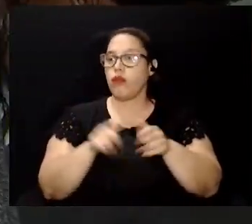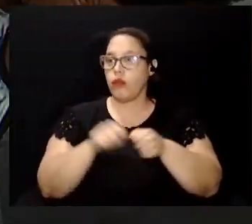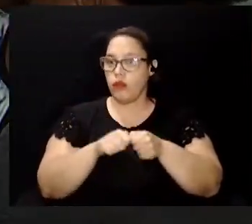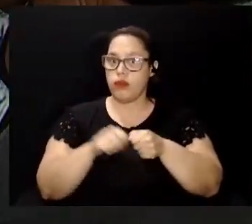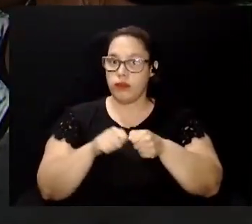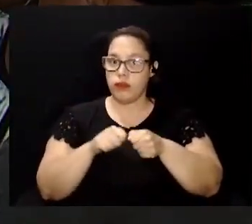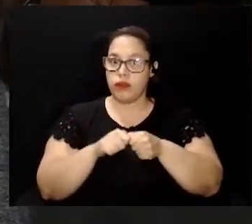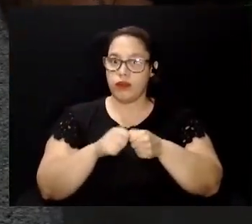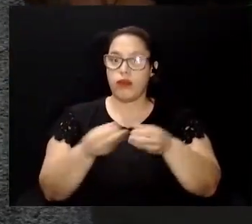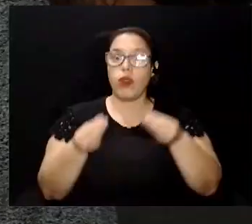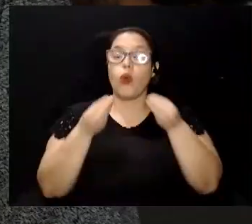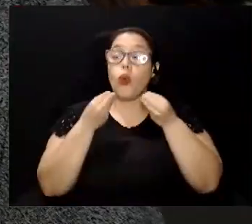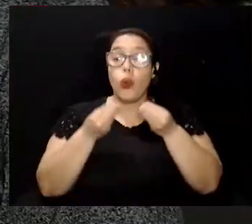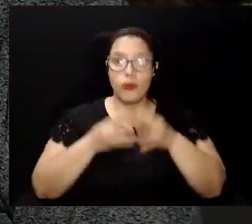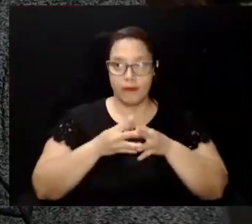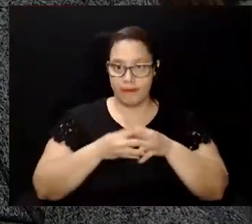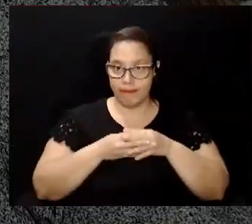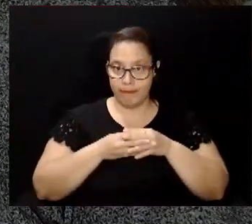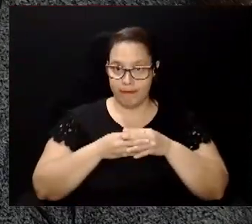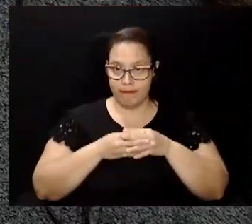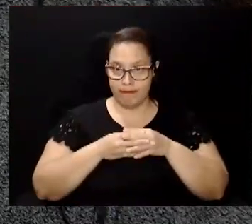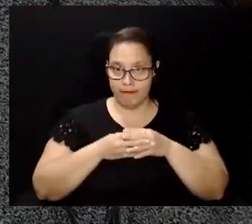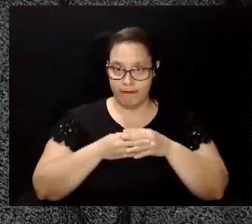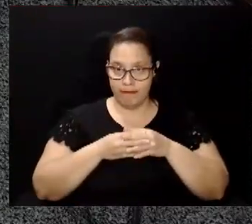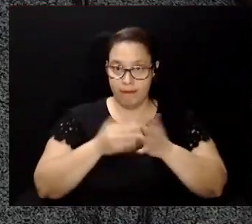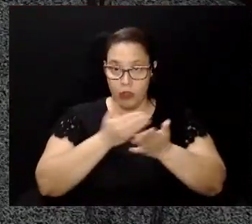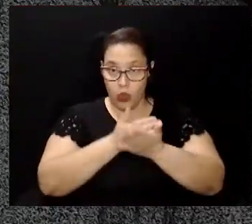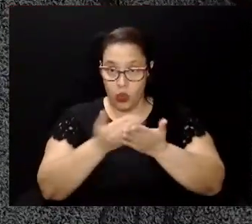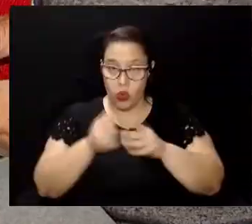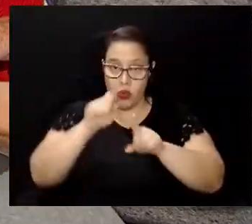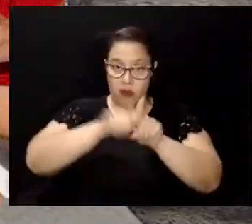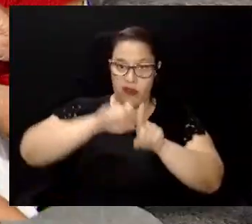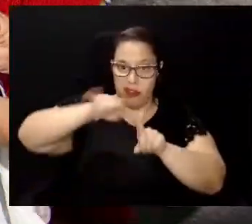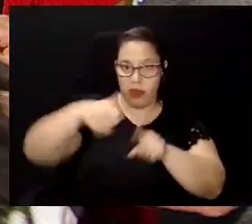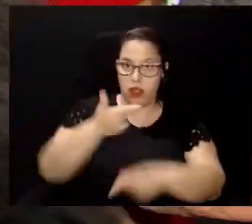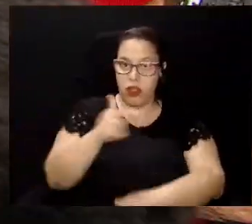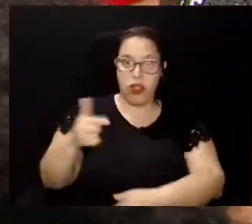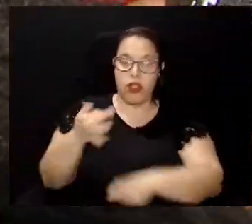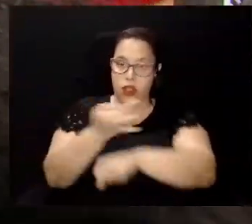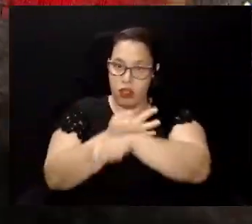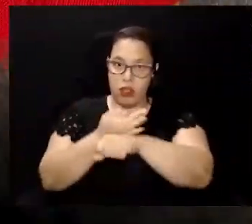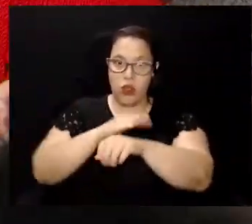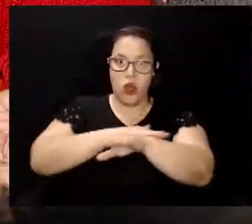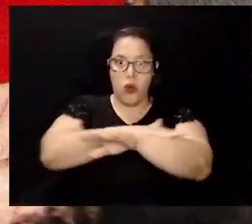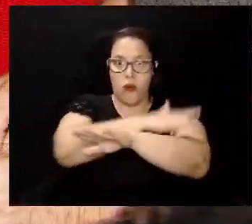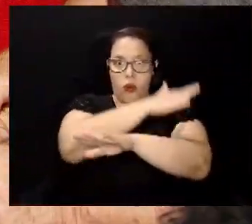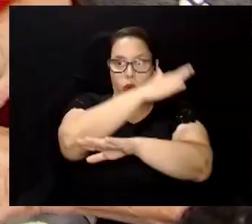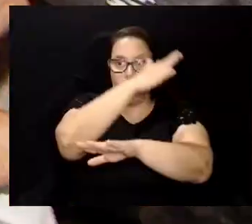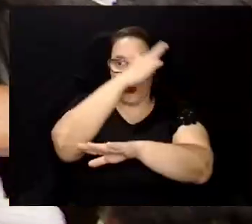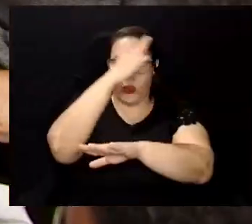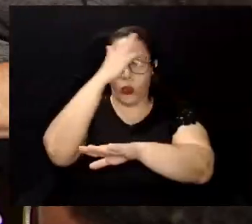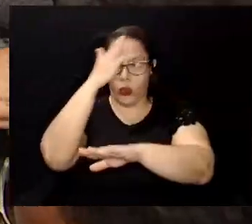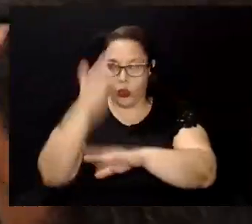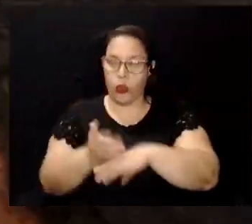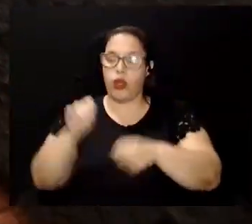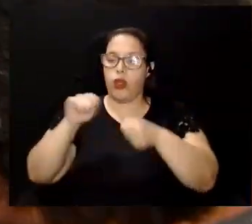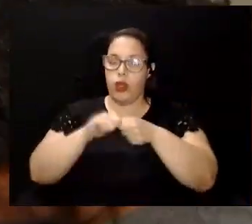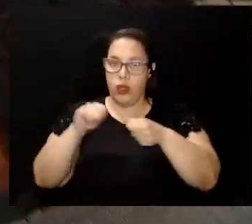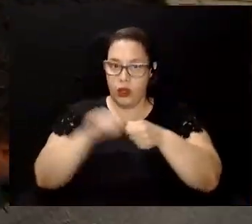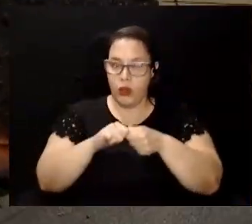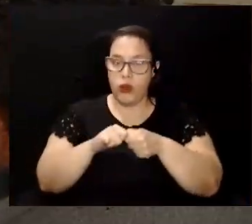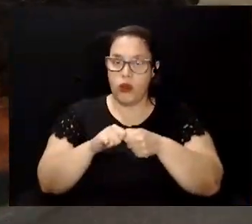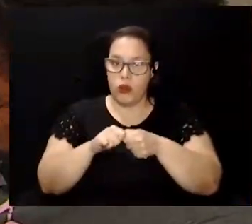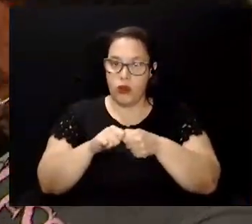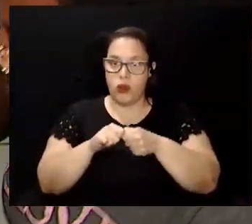as coisas que estão fazendo. Como que funciona? Começa em janeiro, não tem férias, então é direto. E tudo